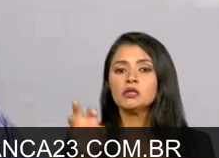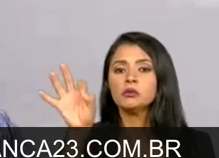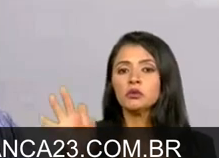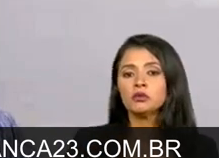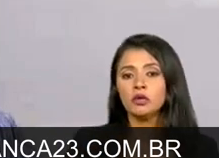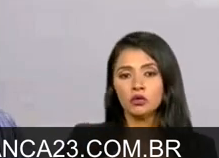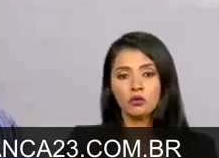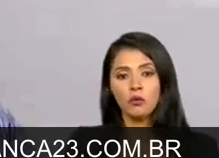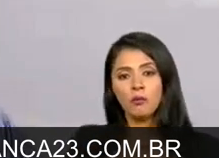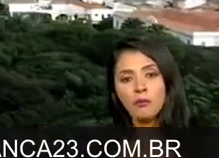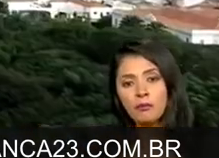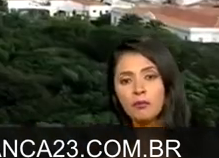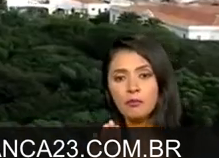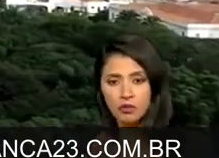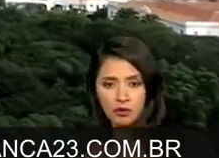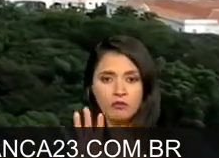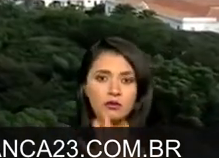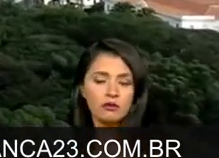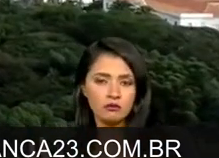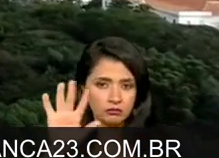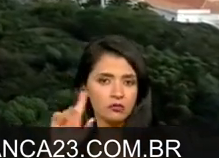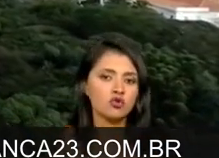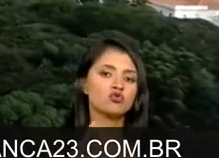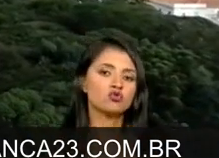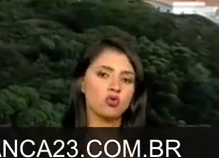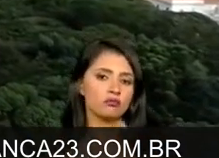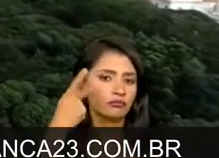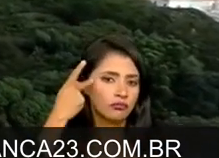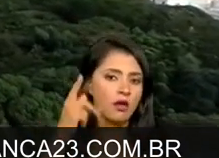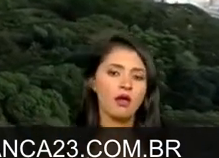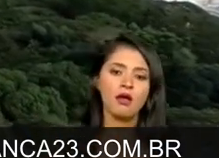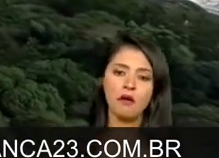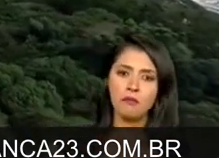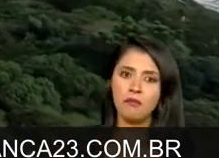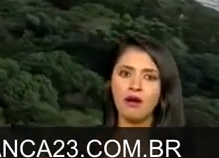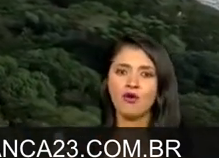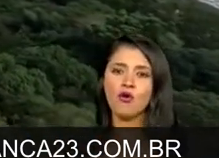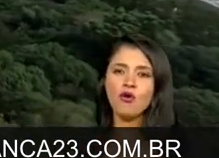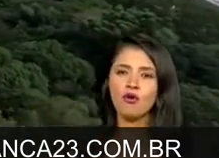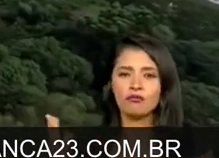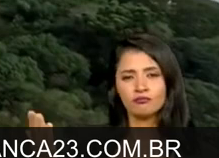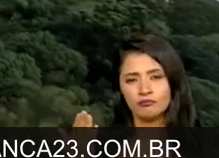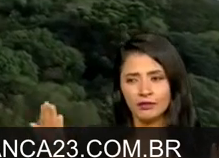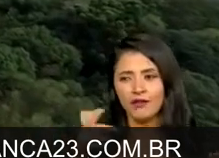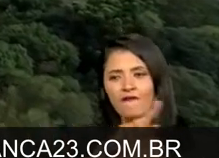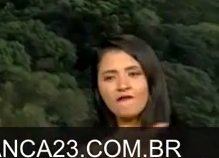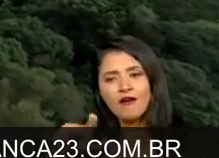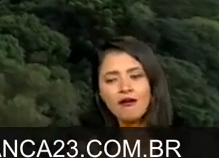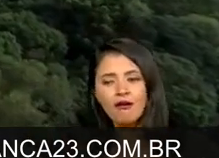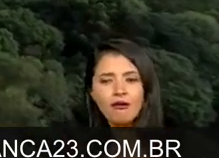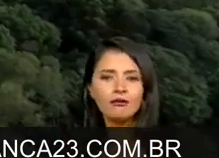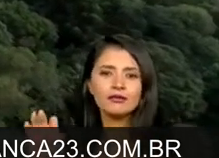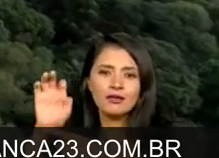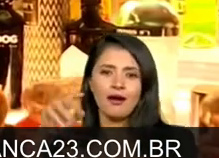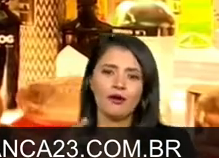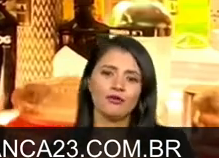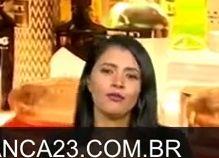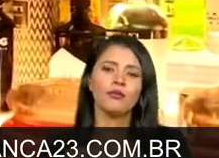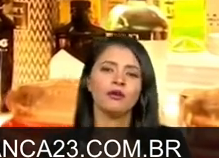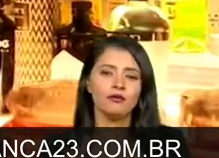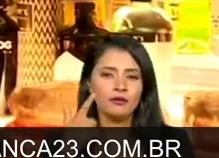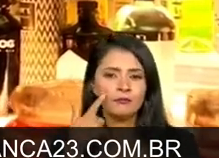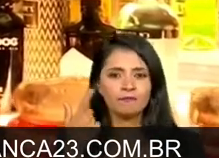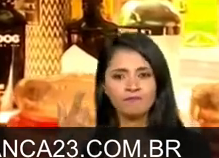PIB nacional, ou seja, sozinha a cidade já é maior em termos de PIB em relação a vários estados brasileiros.